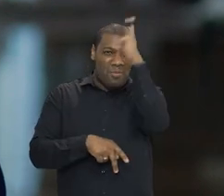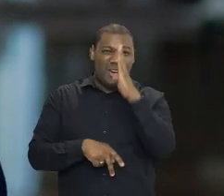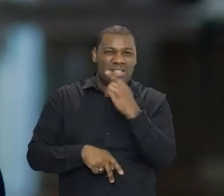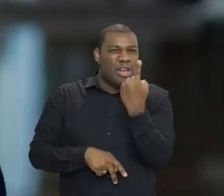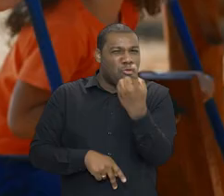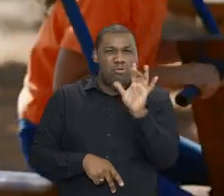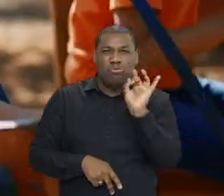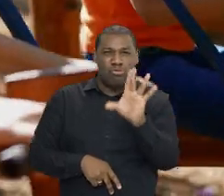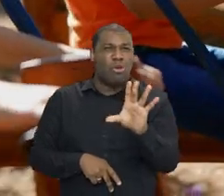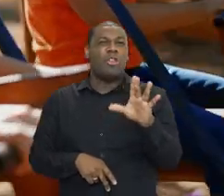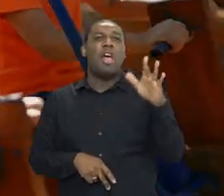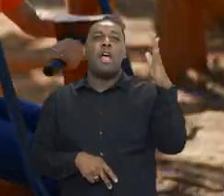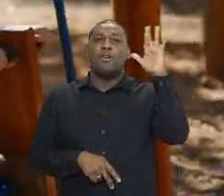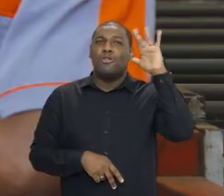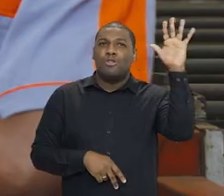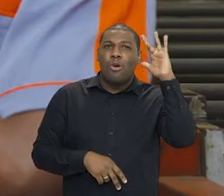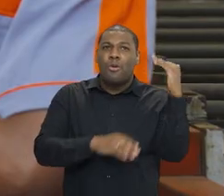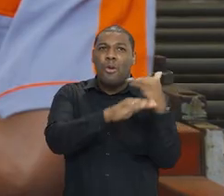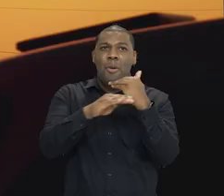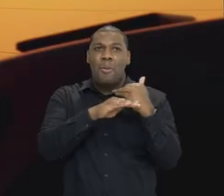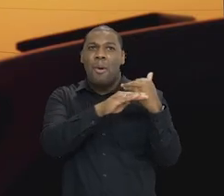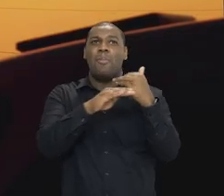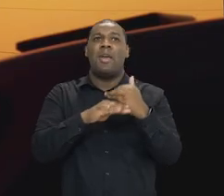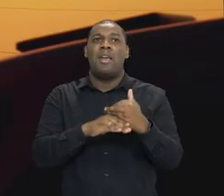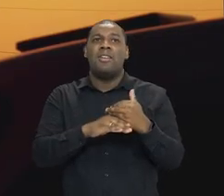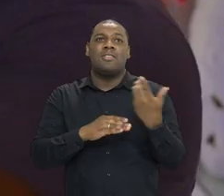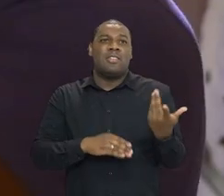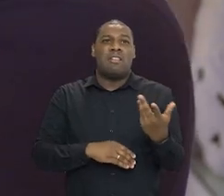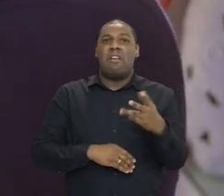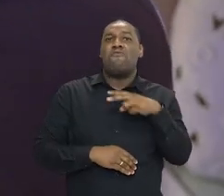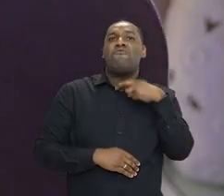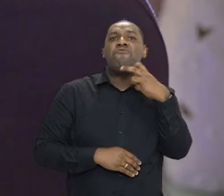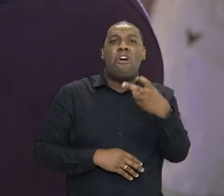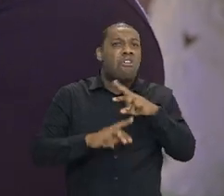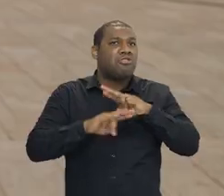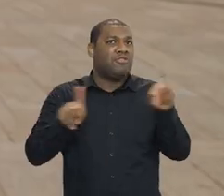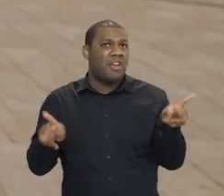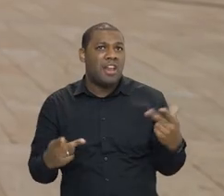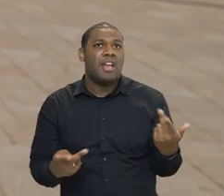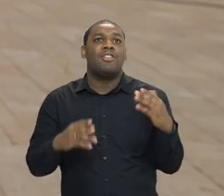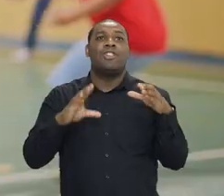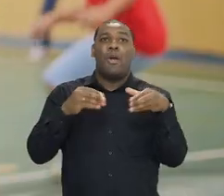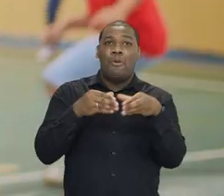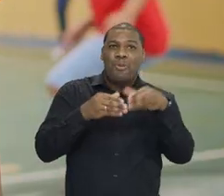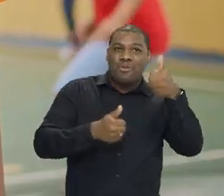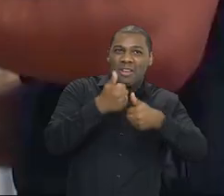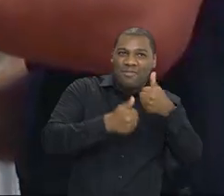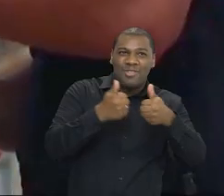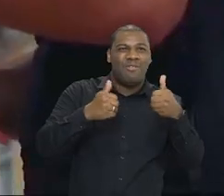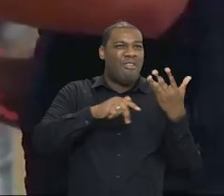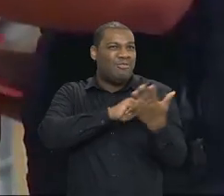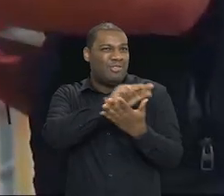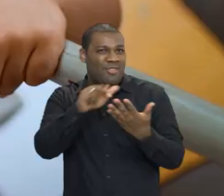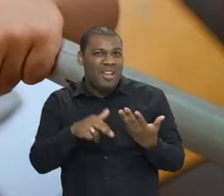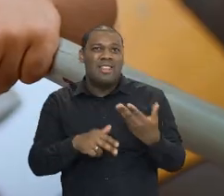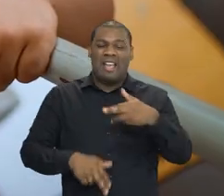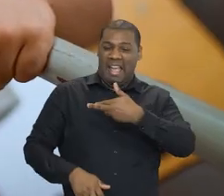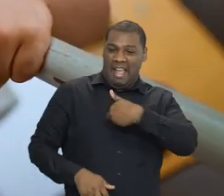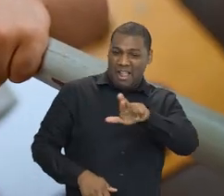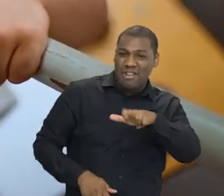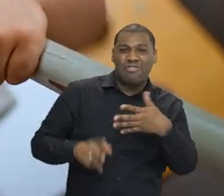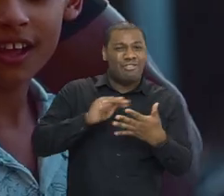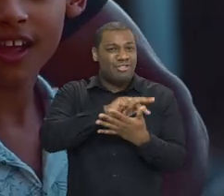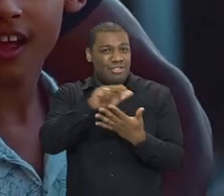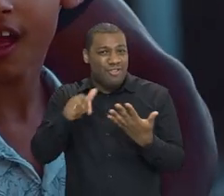Brasil é um só, que sonhamos os mesmos sonhos, que podemos ter sotaques diferentes, torcer para times diferentes,